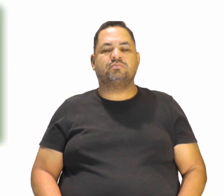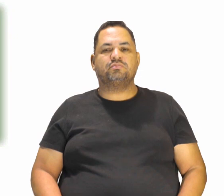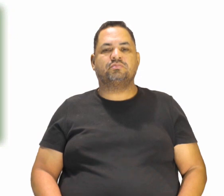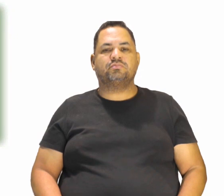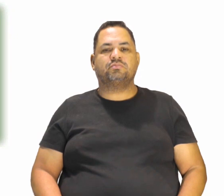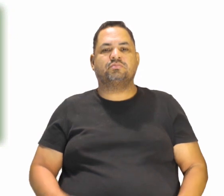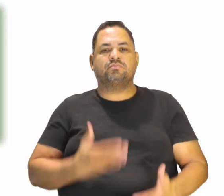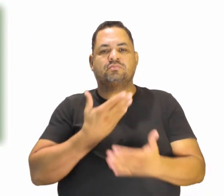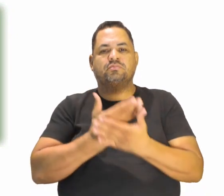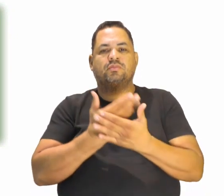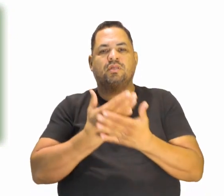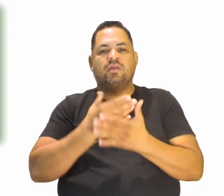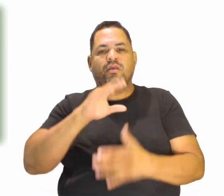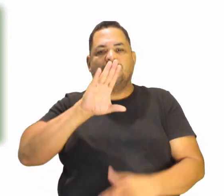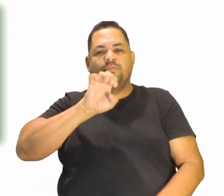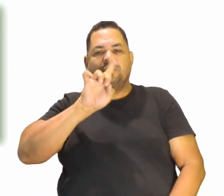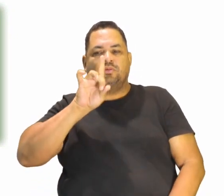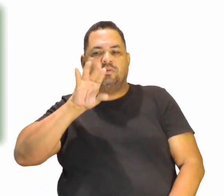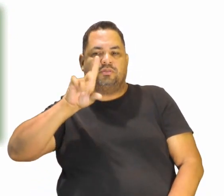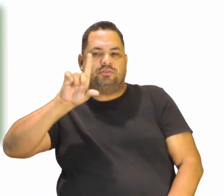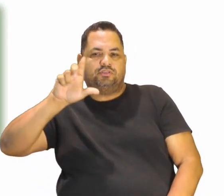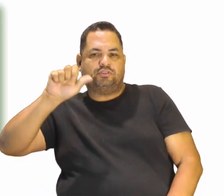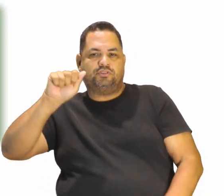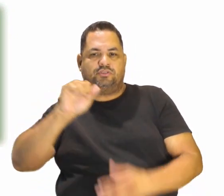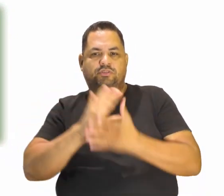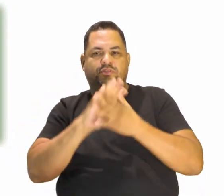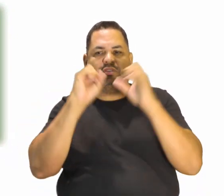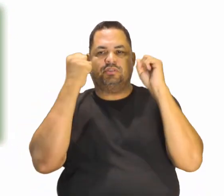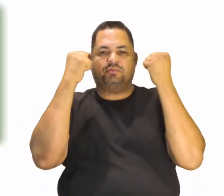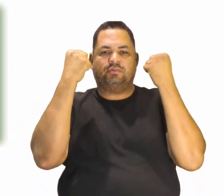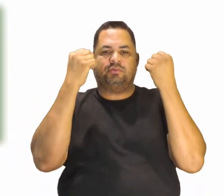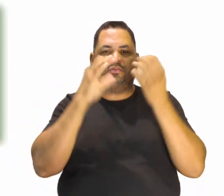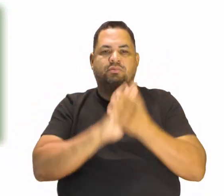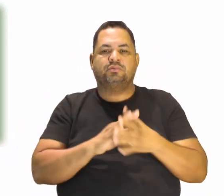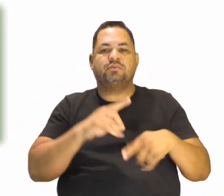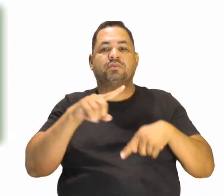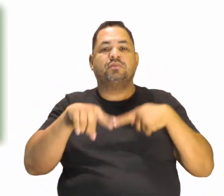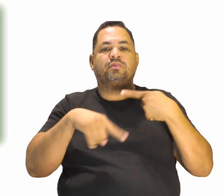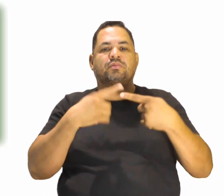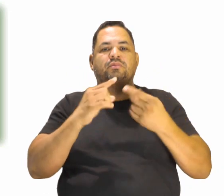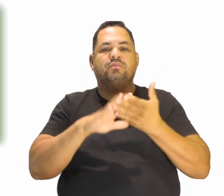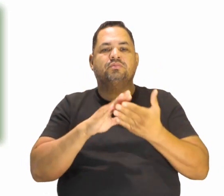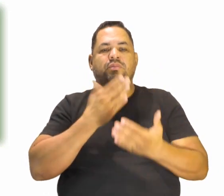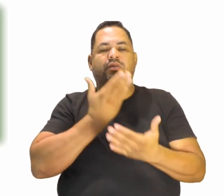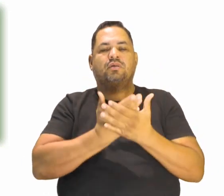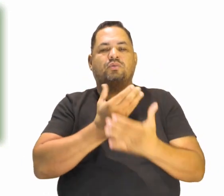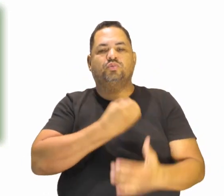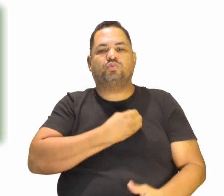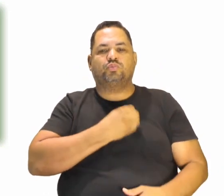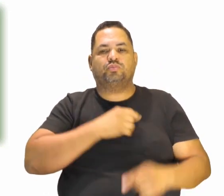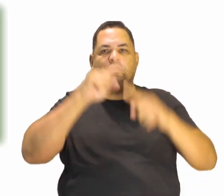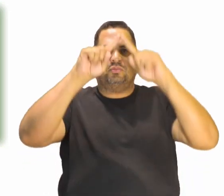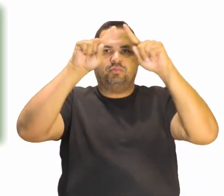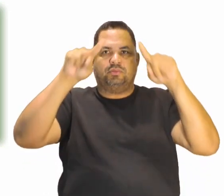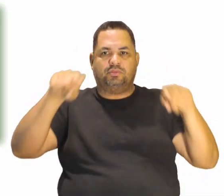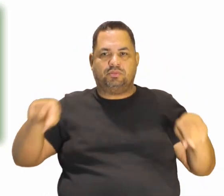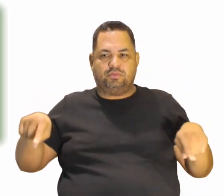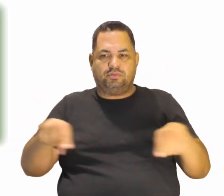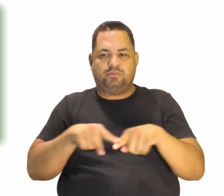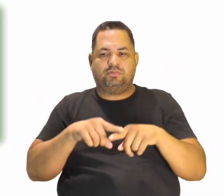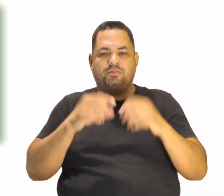aula 1 que fala sobre epidemiologia e atividade física. Depois, aula 2, pirâmide da atividade